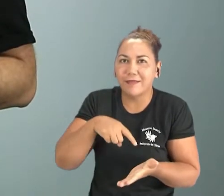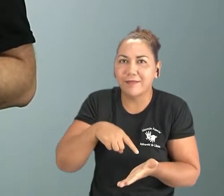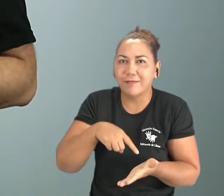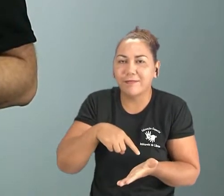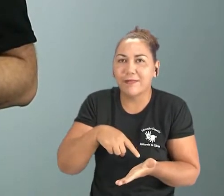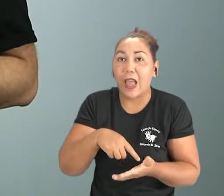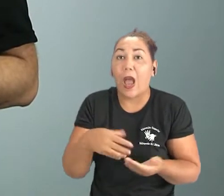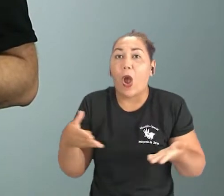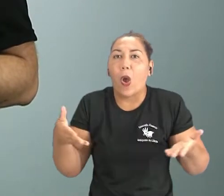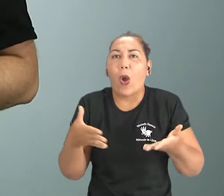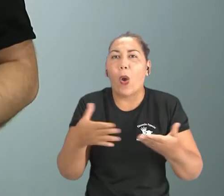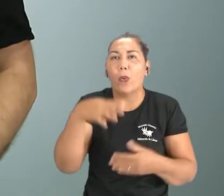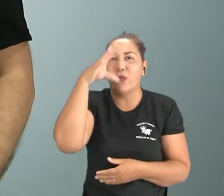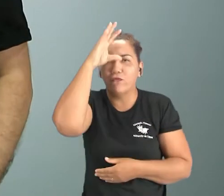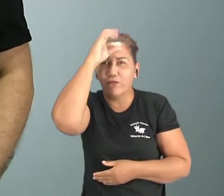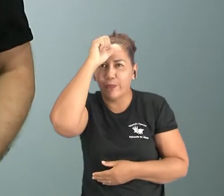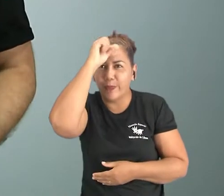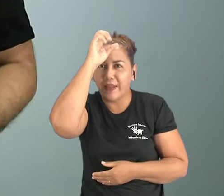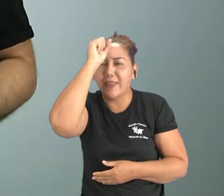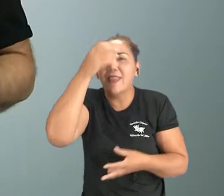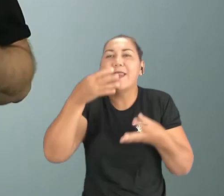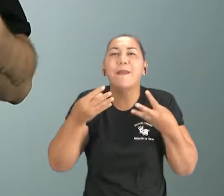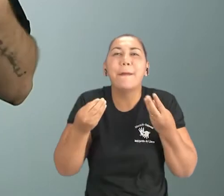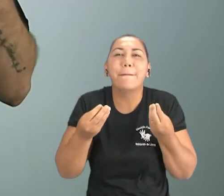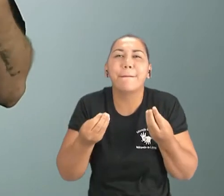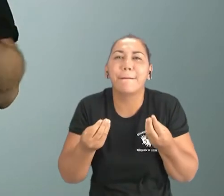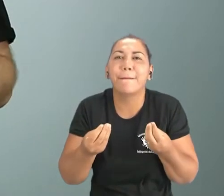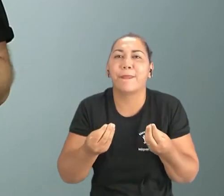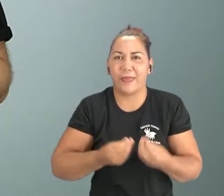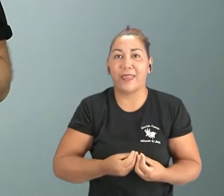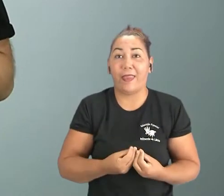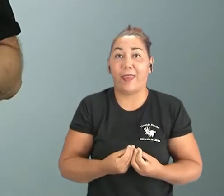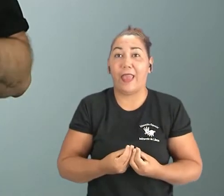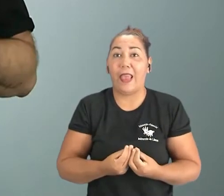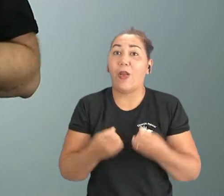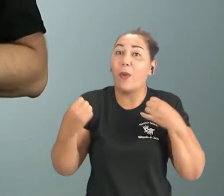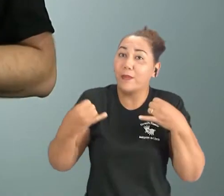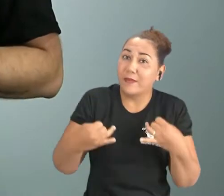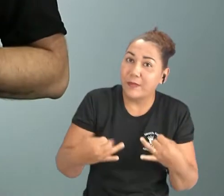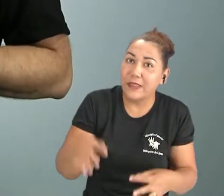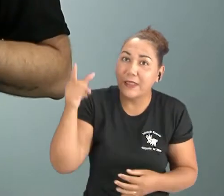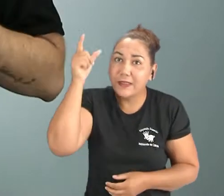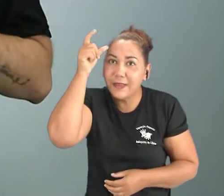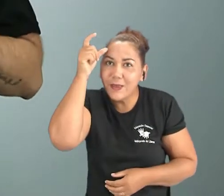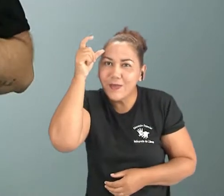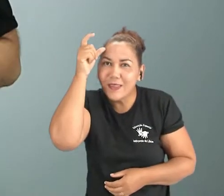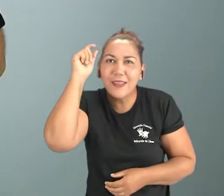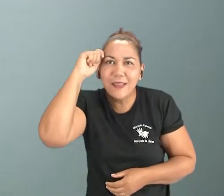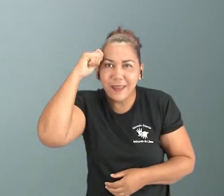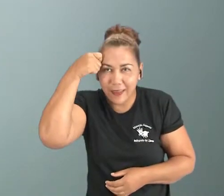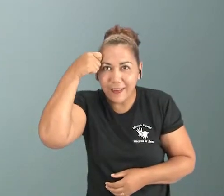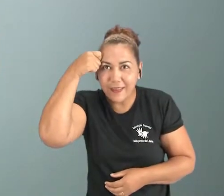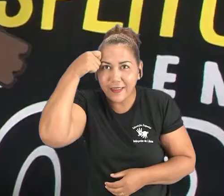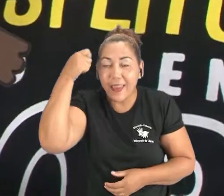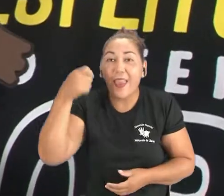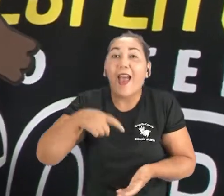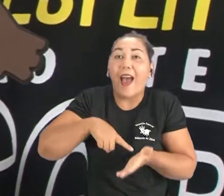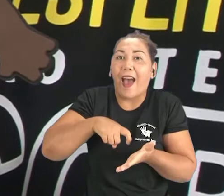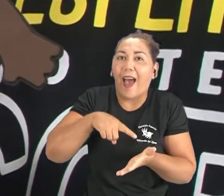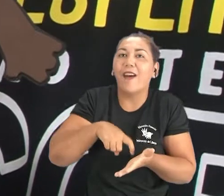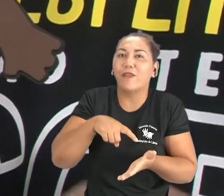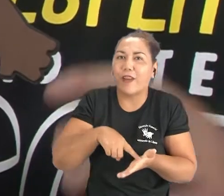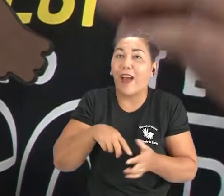faz presente estão falando de consciência negra né o Face ele faz a diferença na